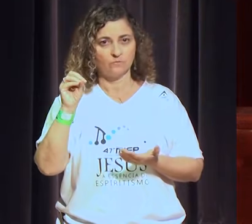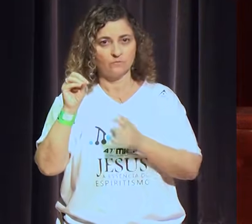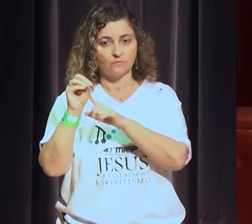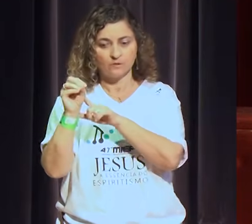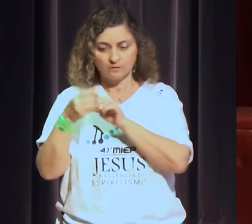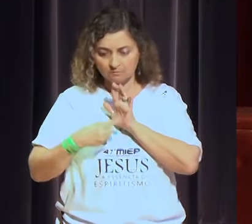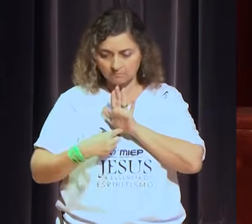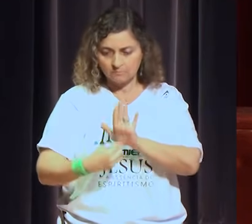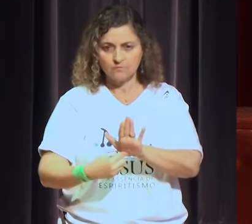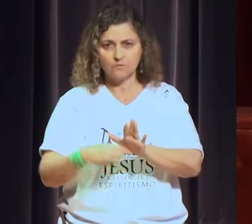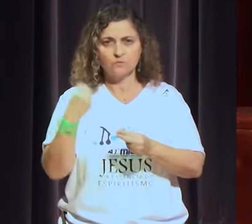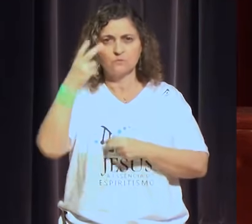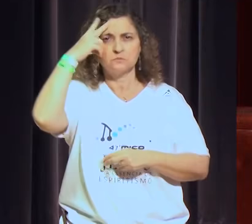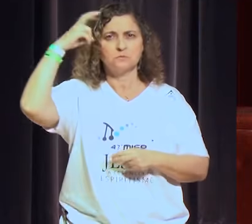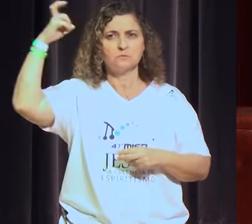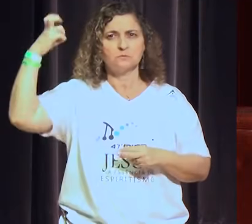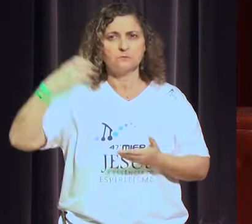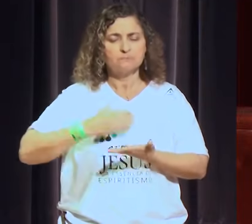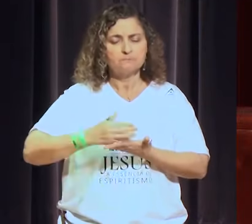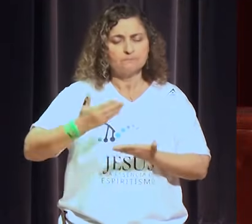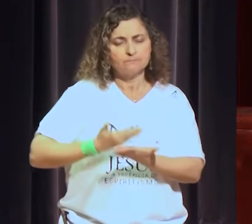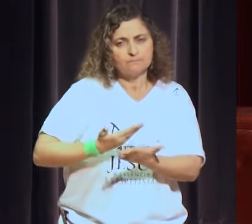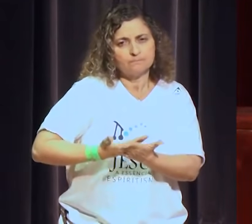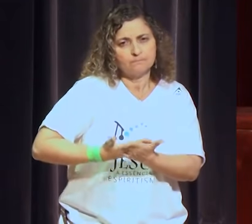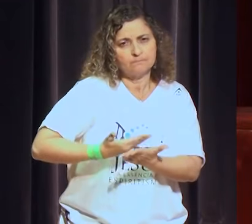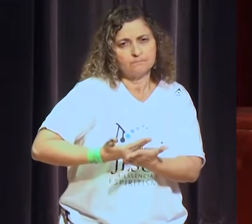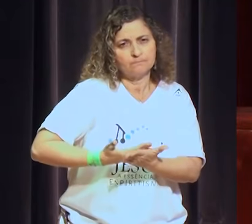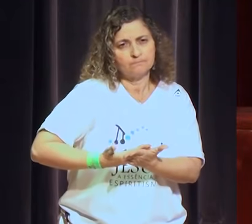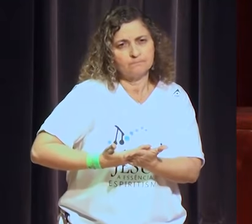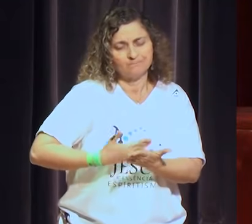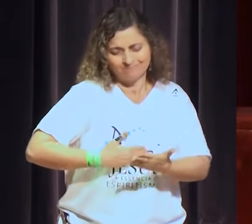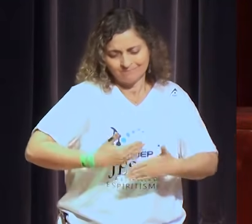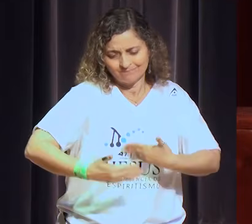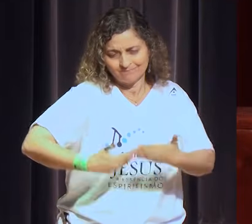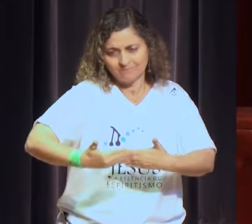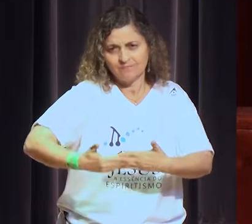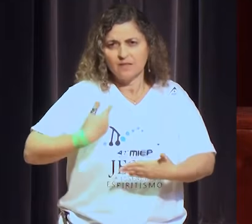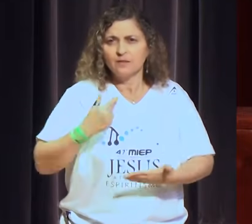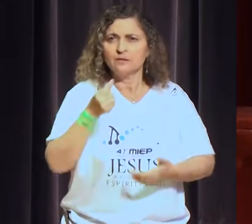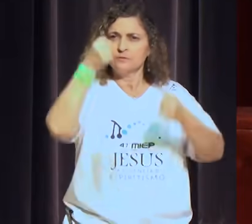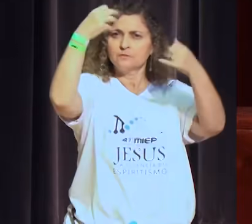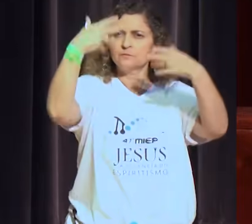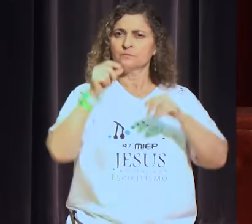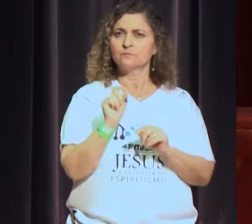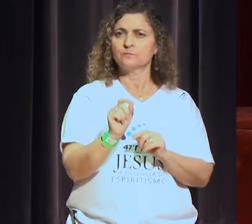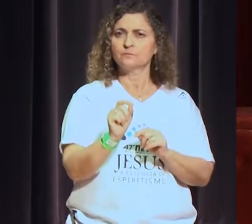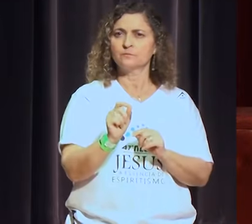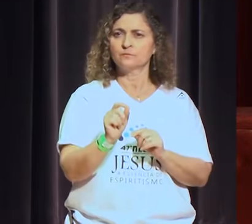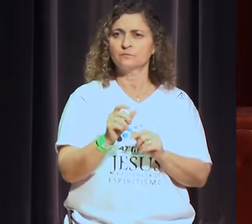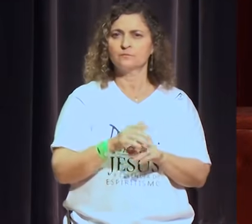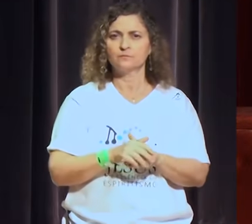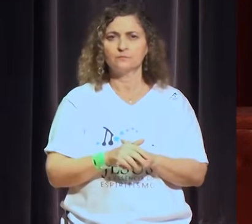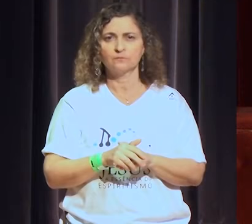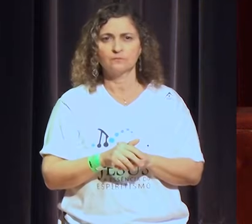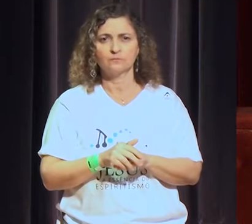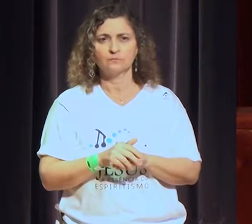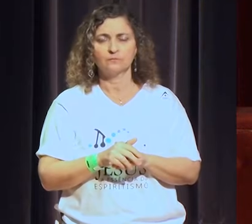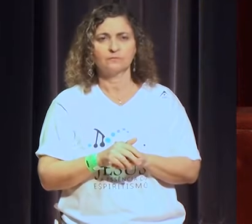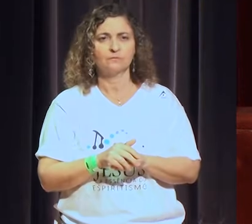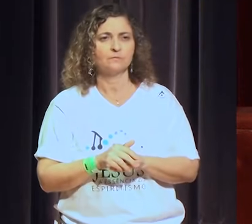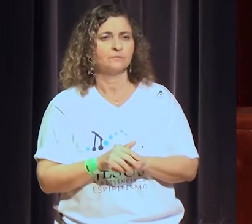ocidental, a teogonia de Hesíodo começa assim, enarché